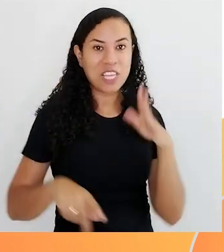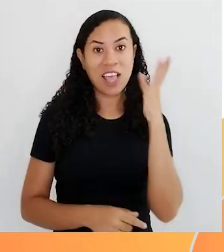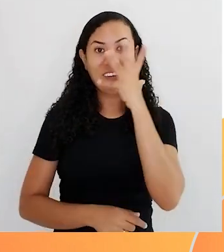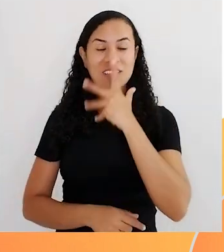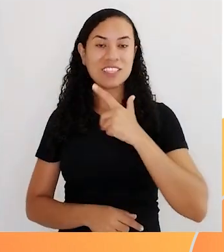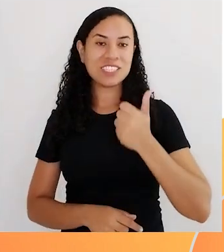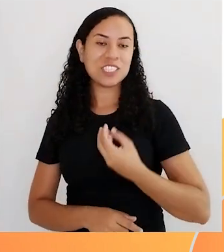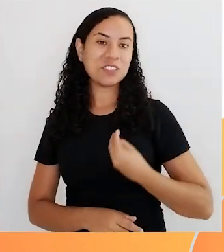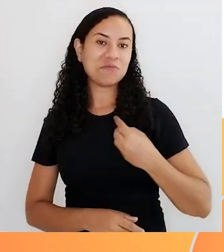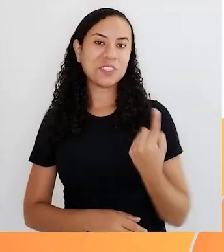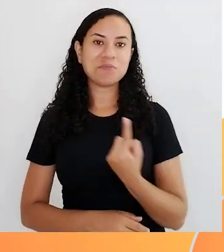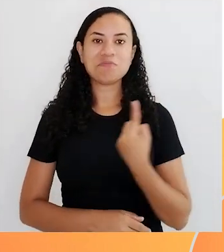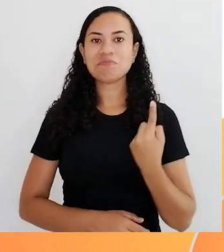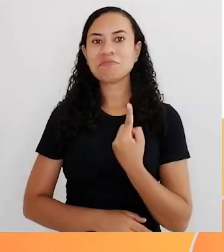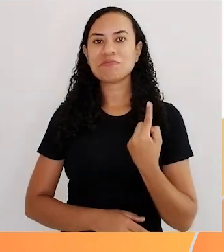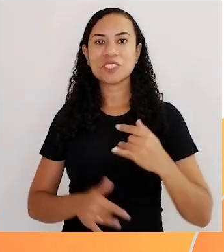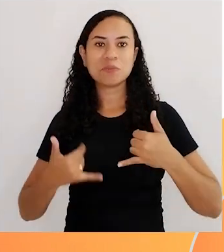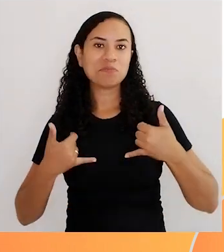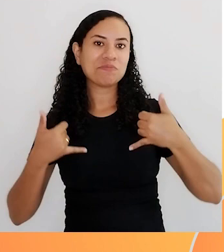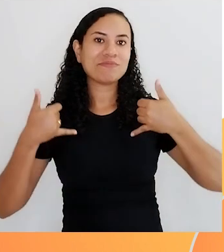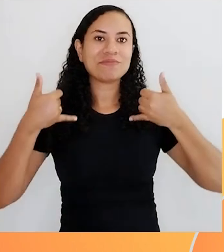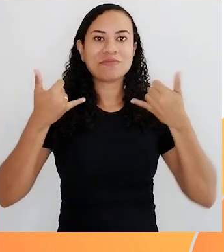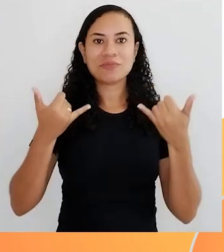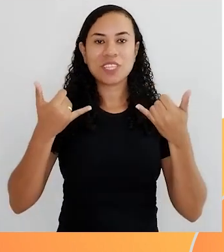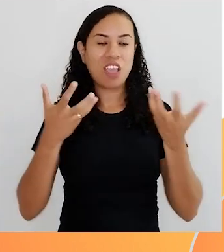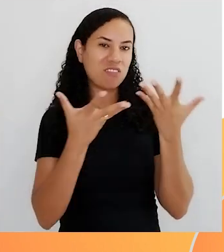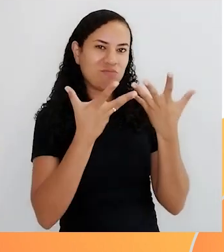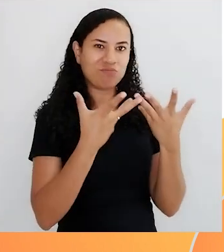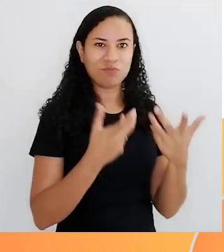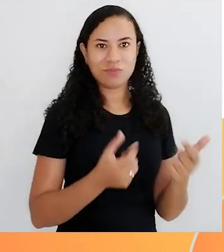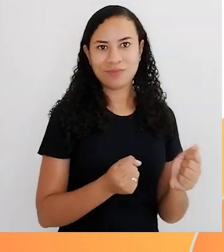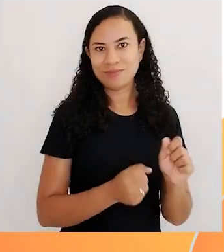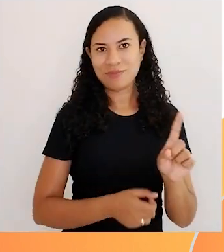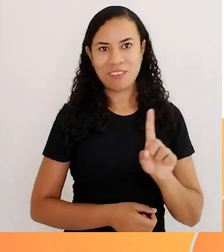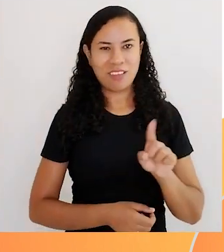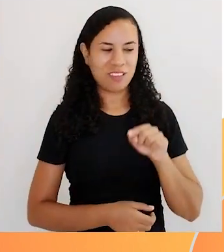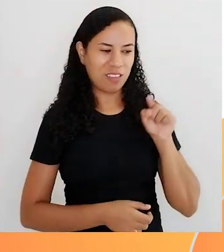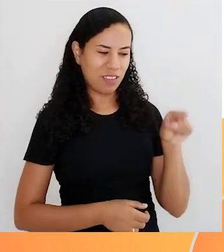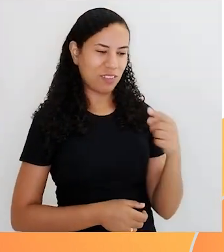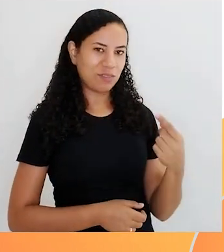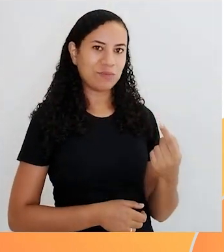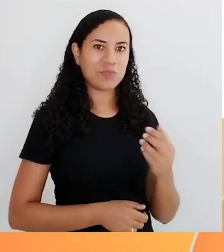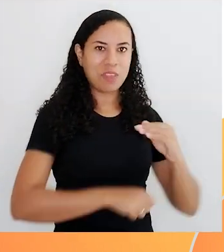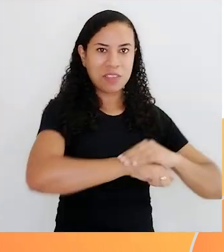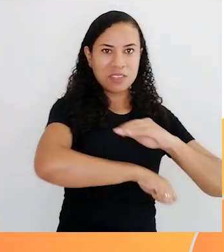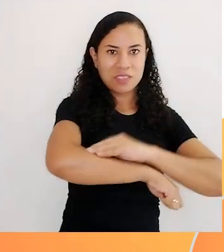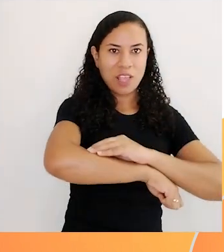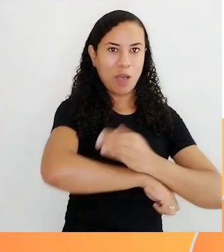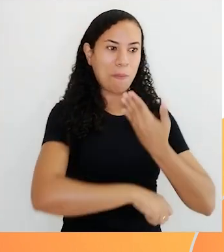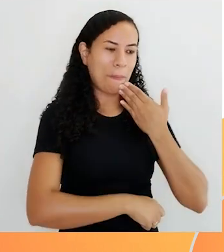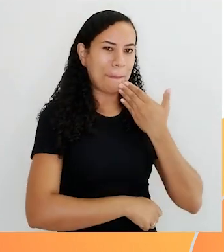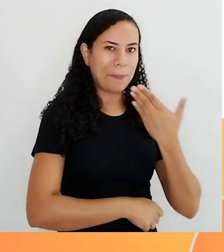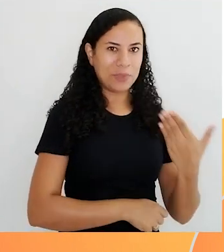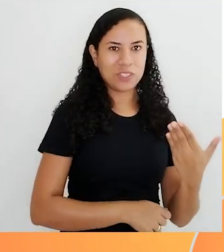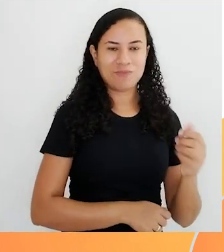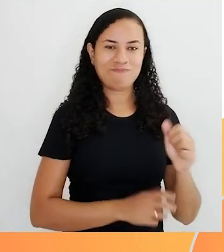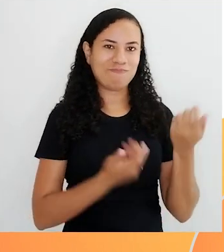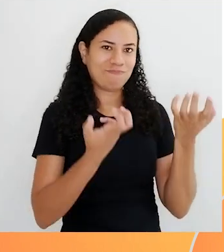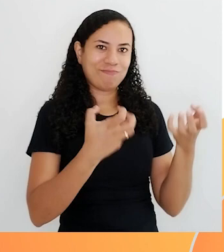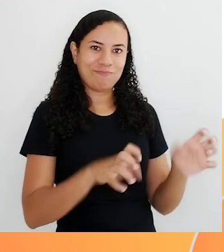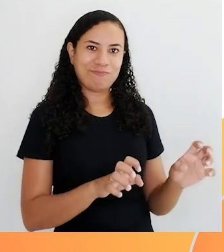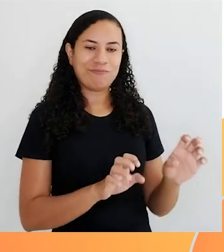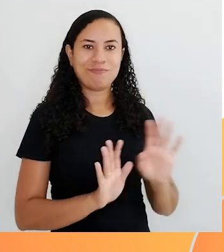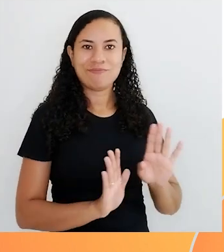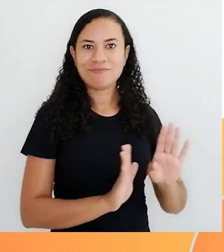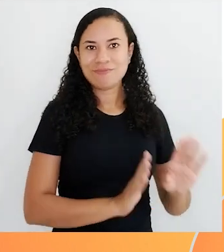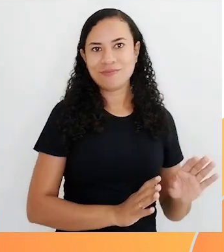era cheia de autoestima e ela não aceita a proposta da rã. Ela não aceita, ela